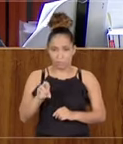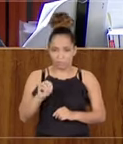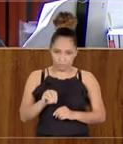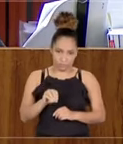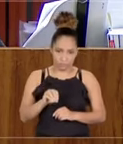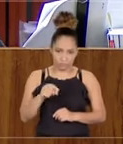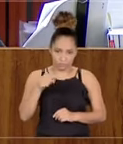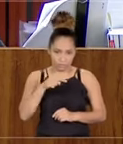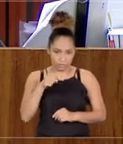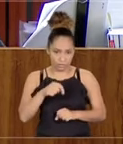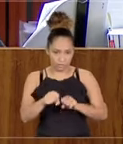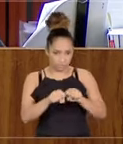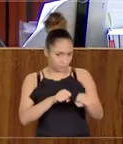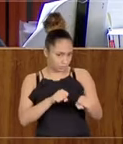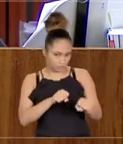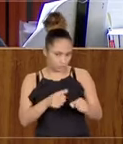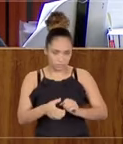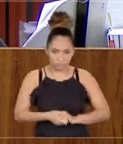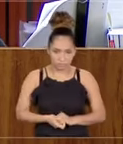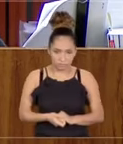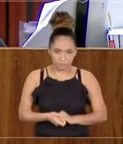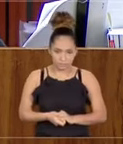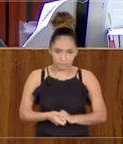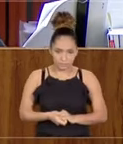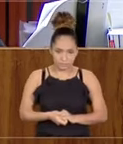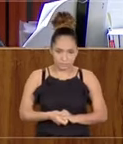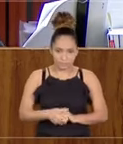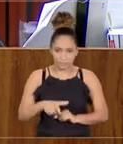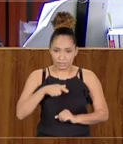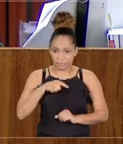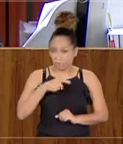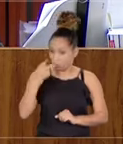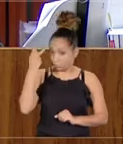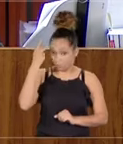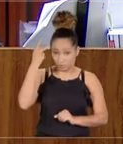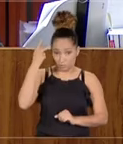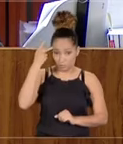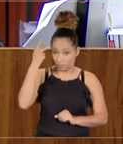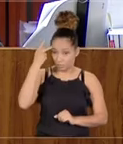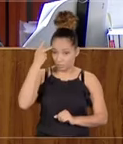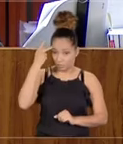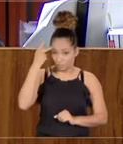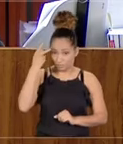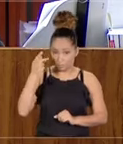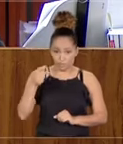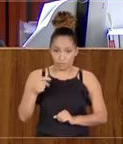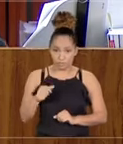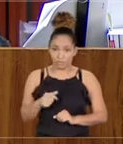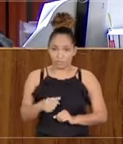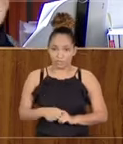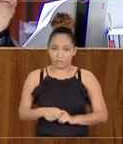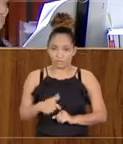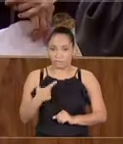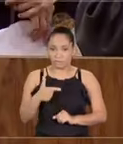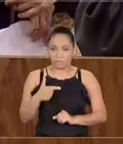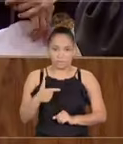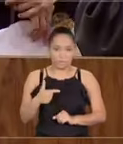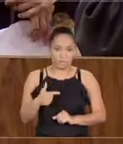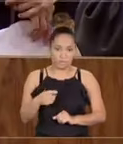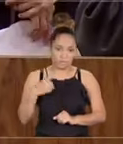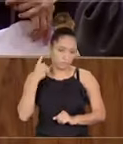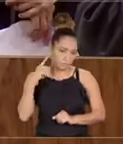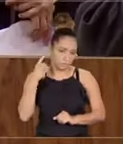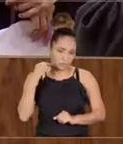ao assassinato ocorrido em Santo André. Não consta que nenhum deputado, senador tenha participado.